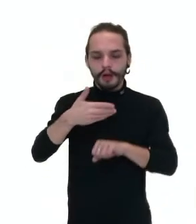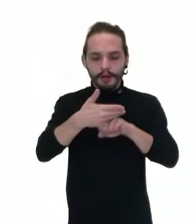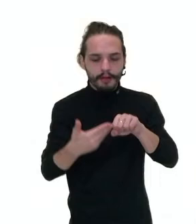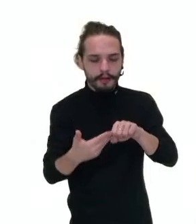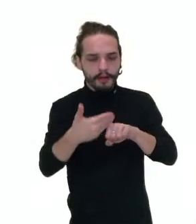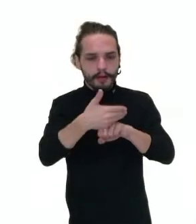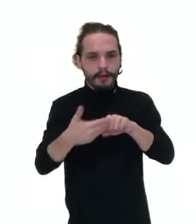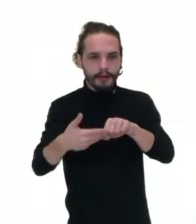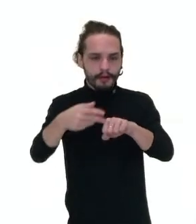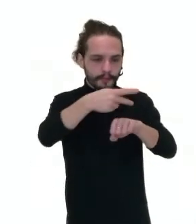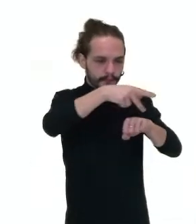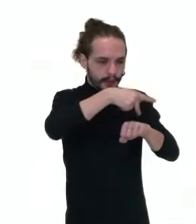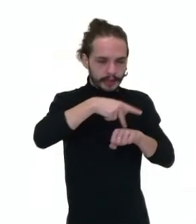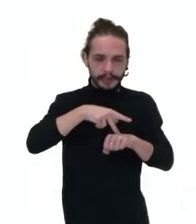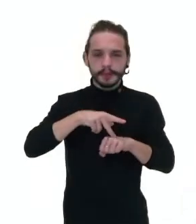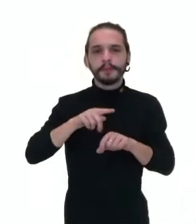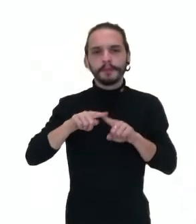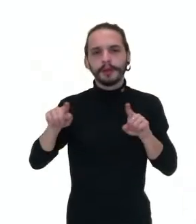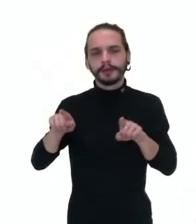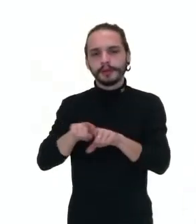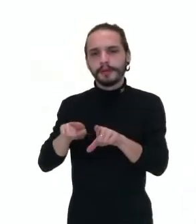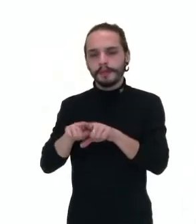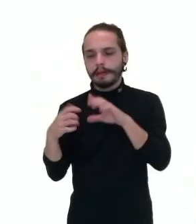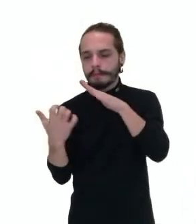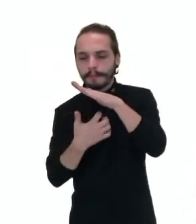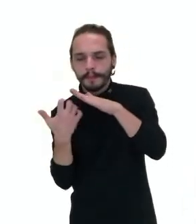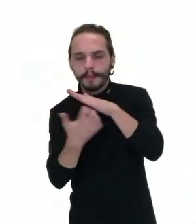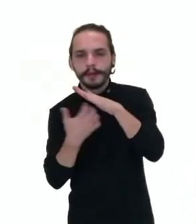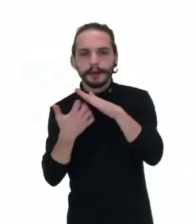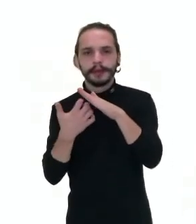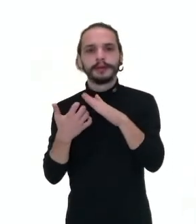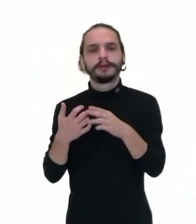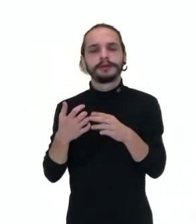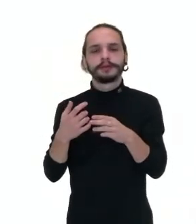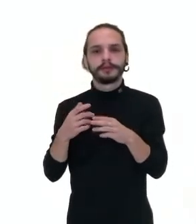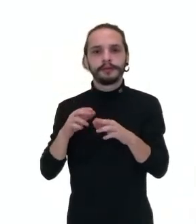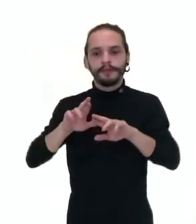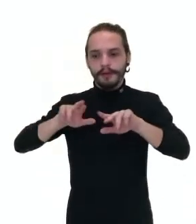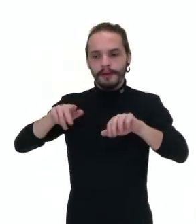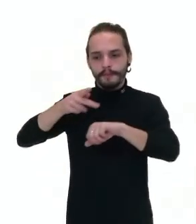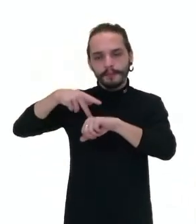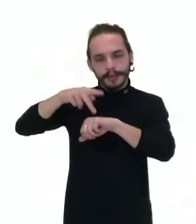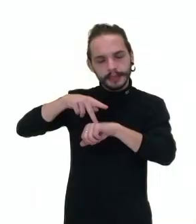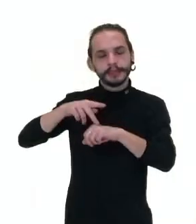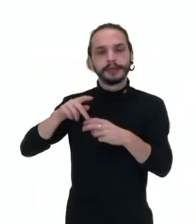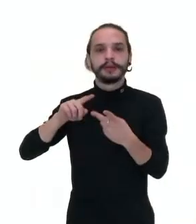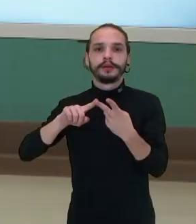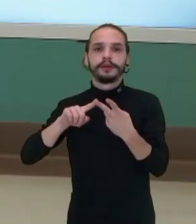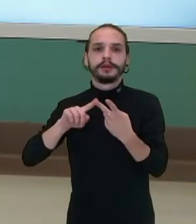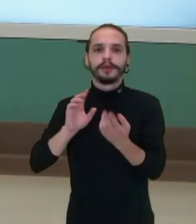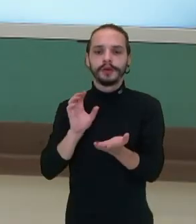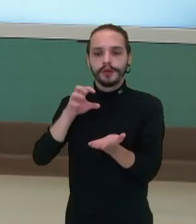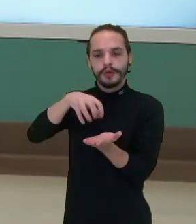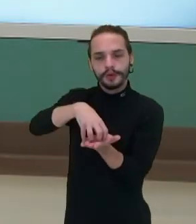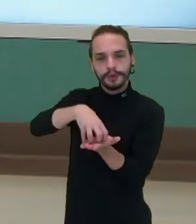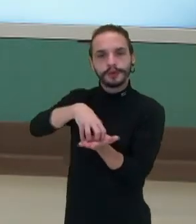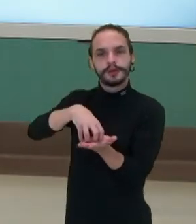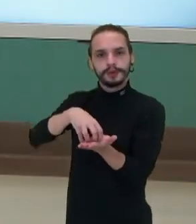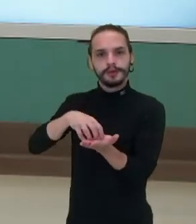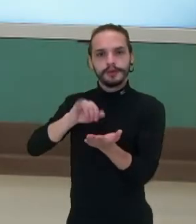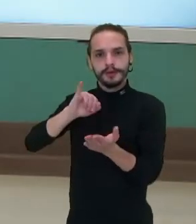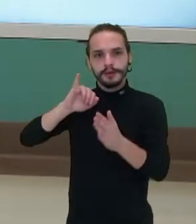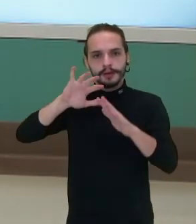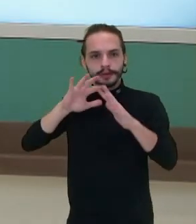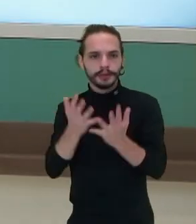também grandes corporações internacionais, como empresas, né, transnacionais, organizações como